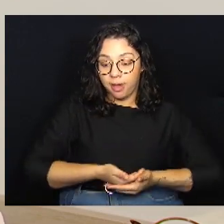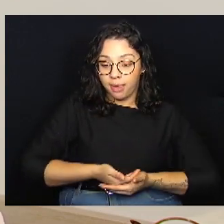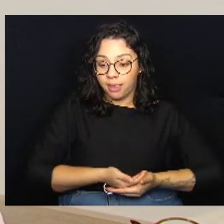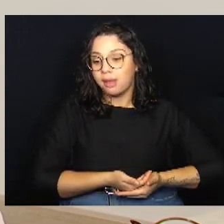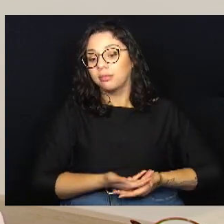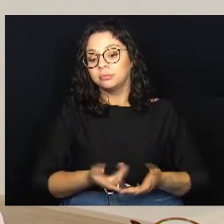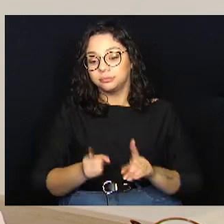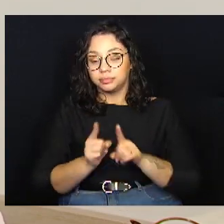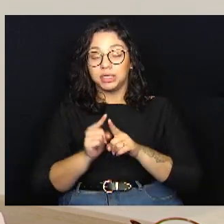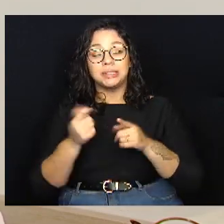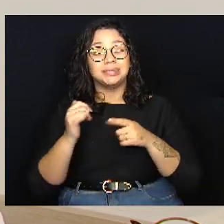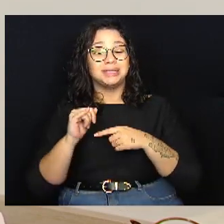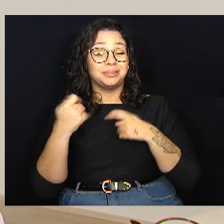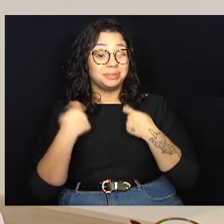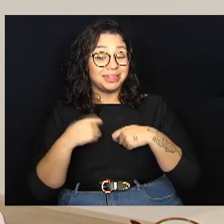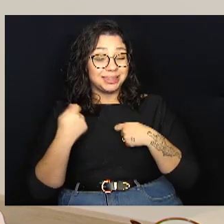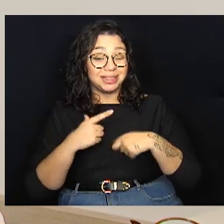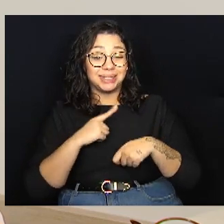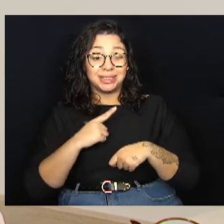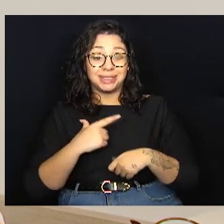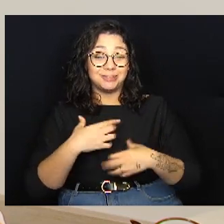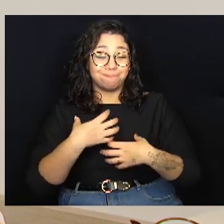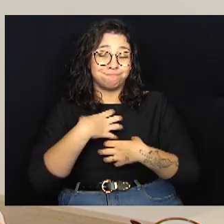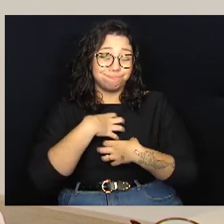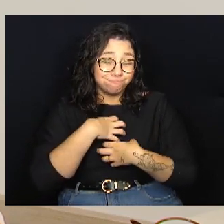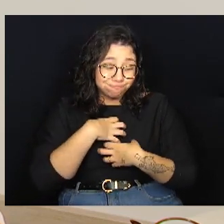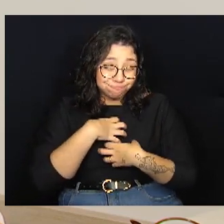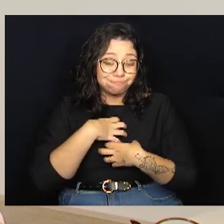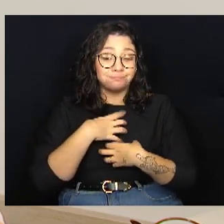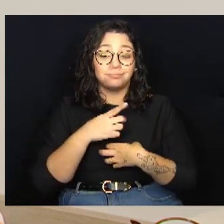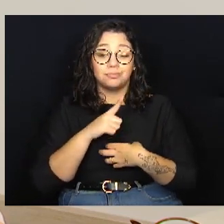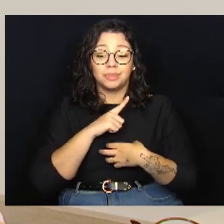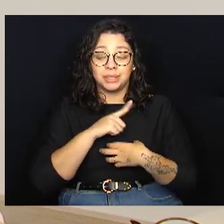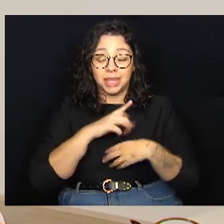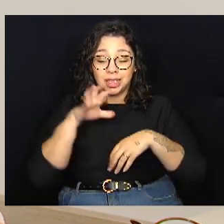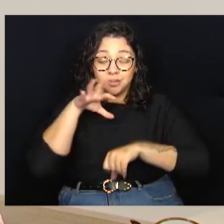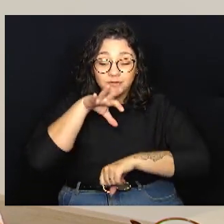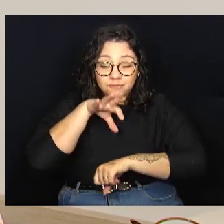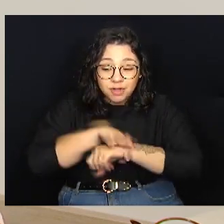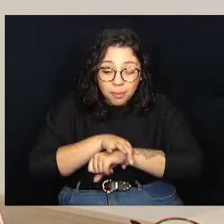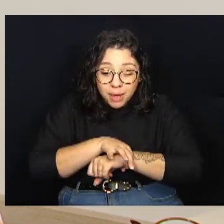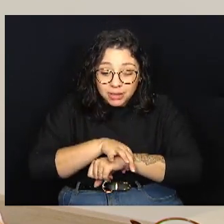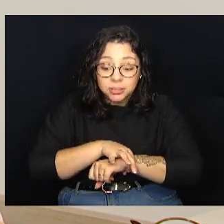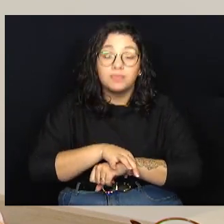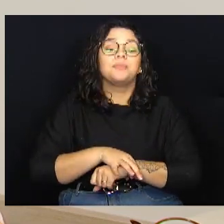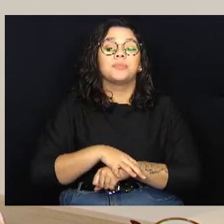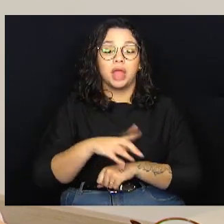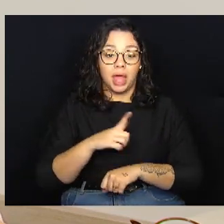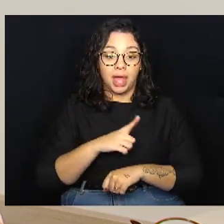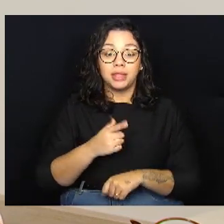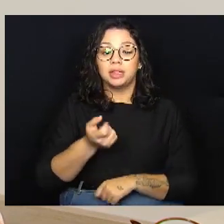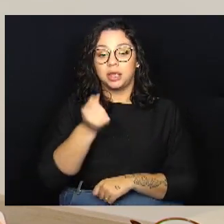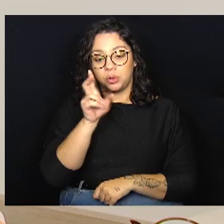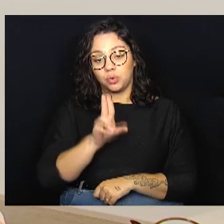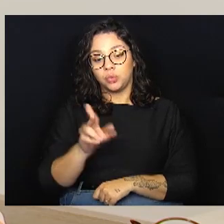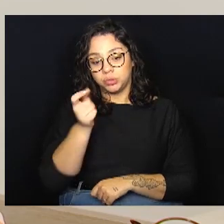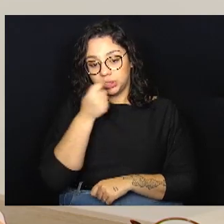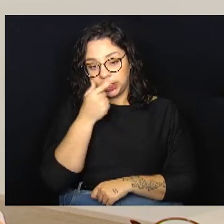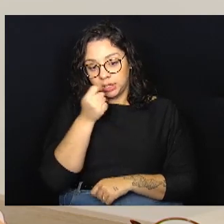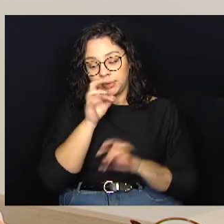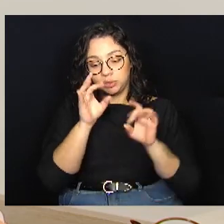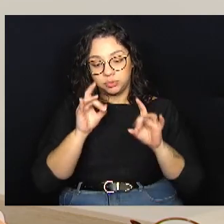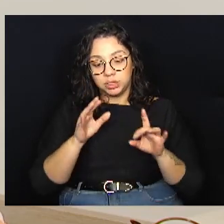própria mãe, né? E quando a gente precisa, que ela está muito sintomática, quando tem alguma inflamação, aí a gente trata